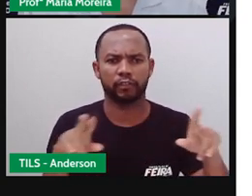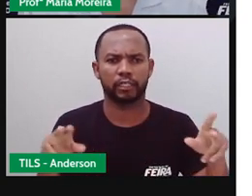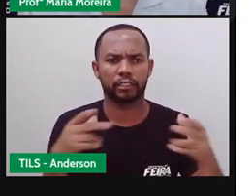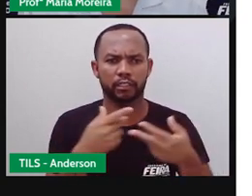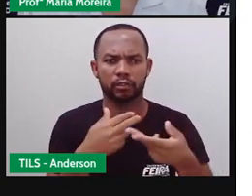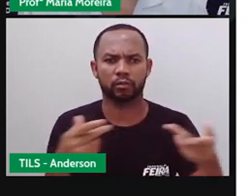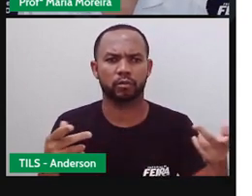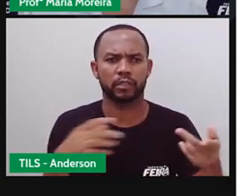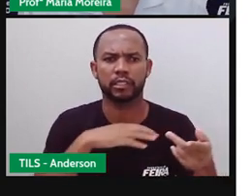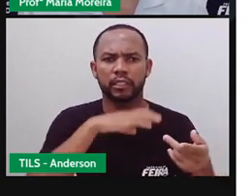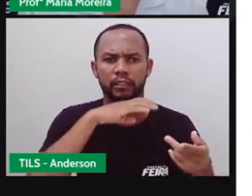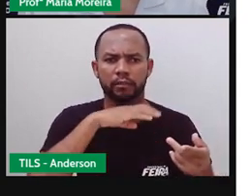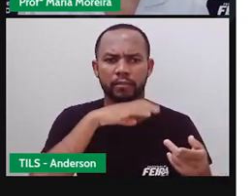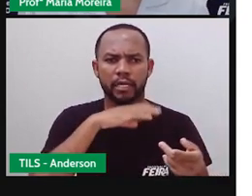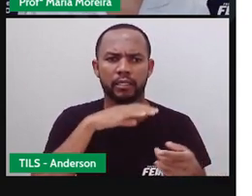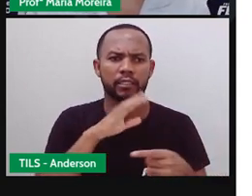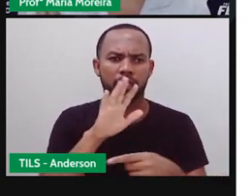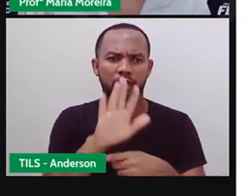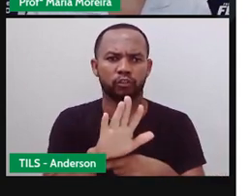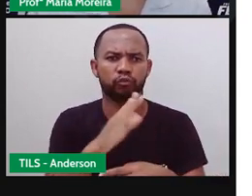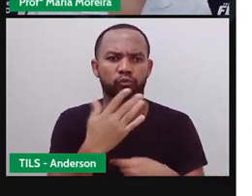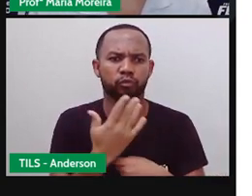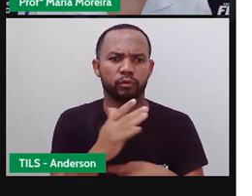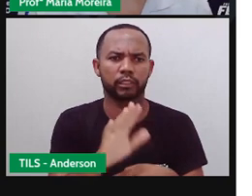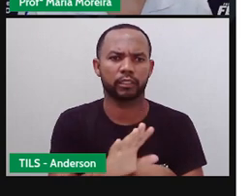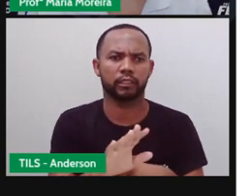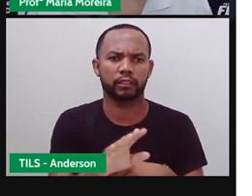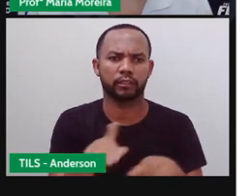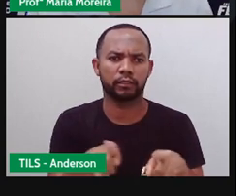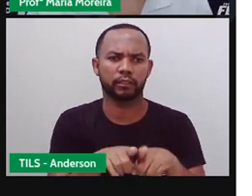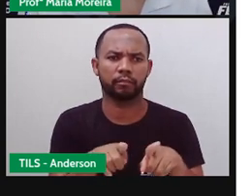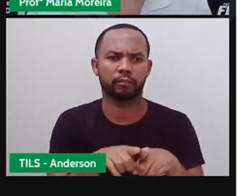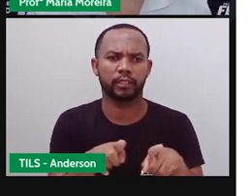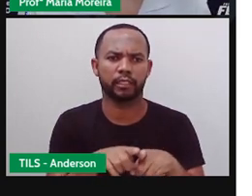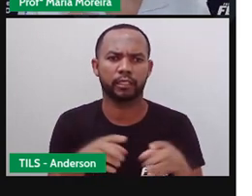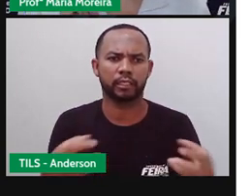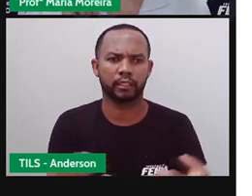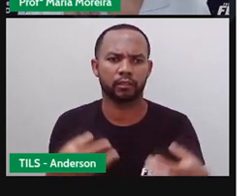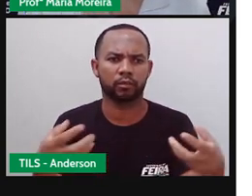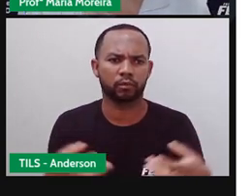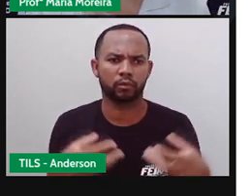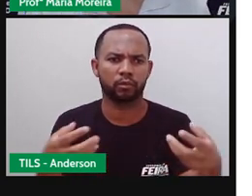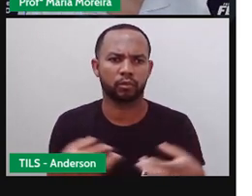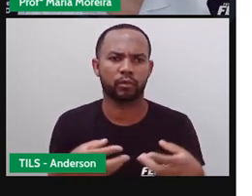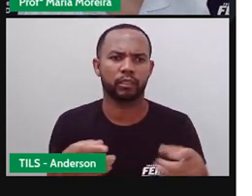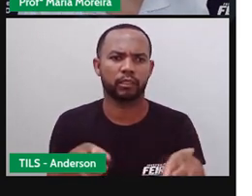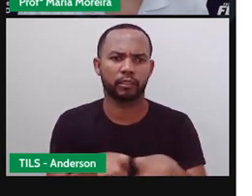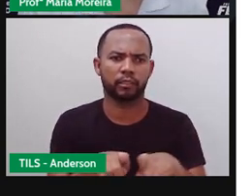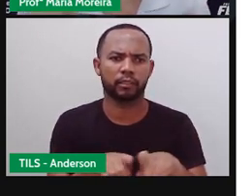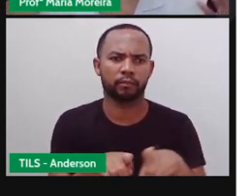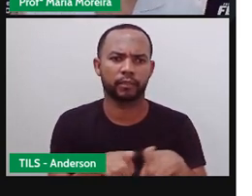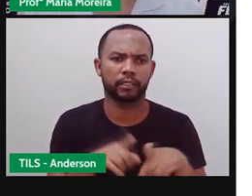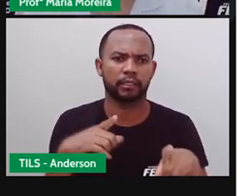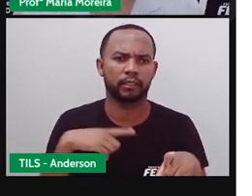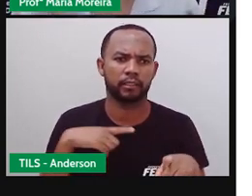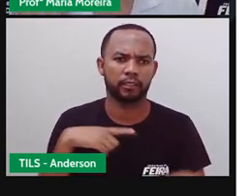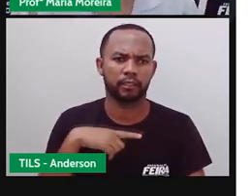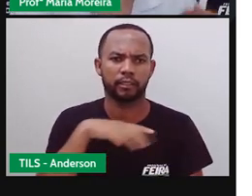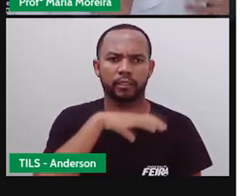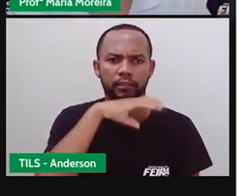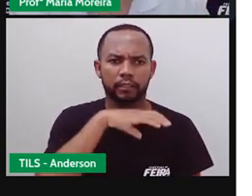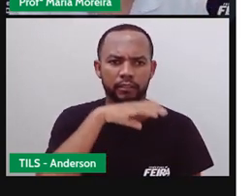animais também que ajudam que na agricultura e animais invertebrados porque a gente geralmente a